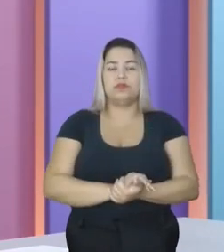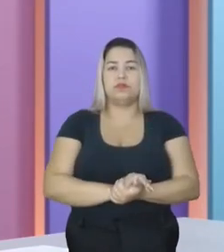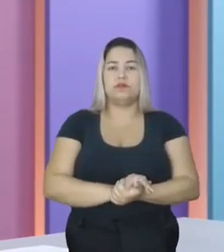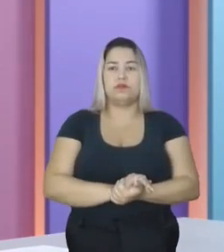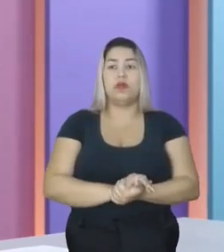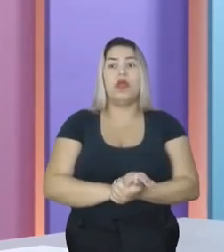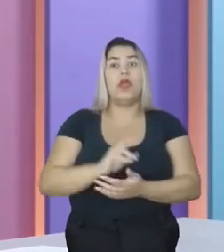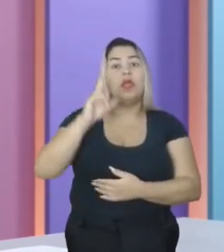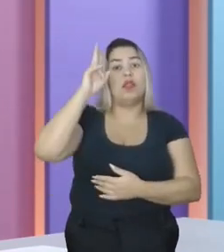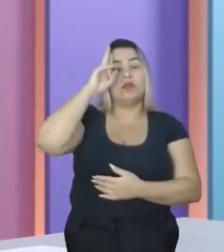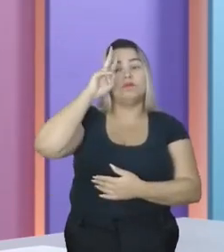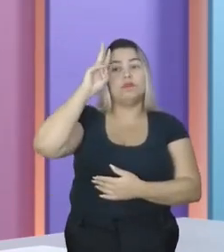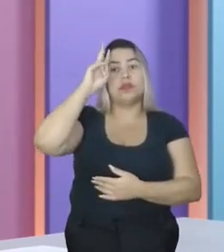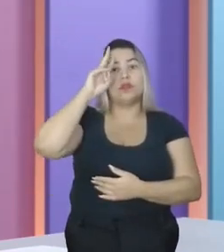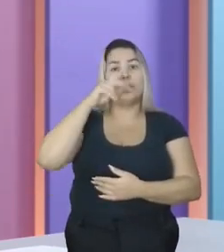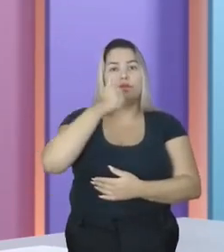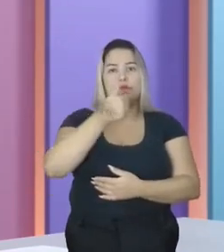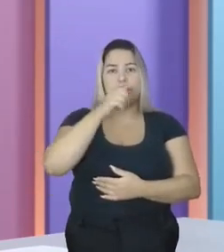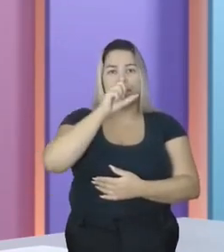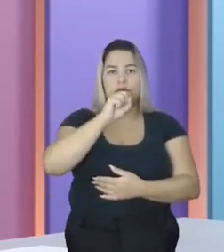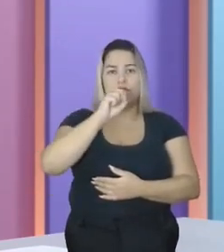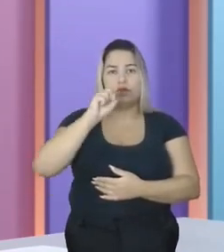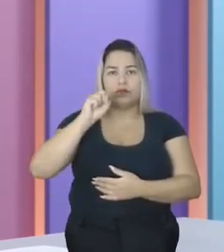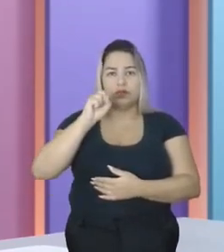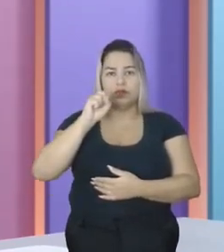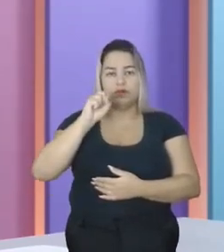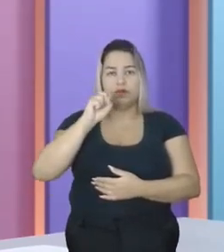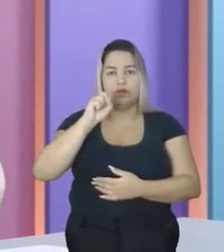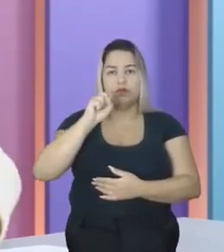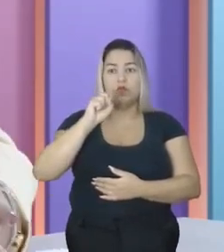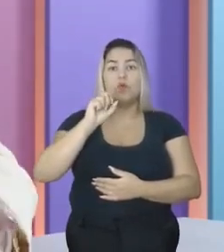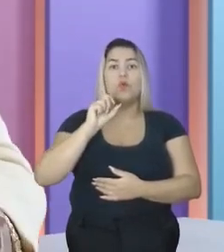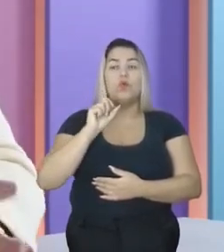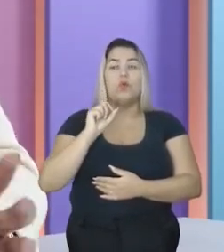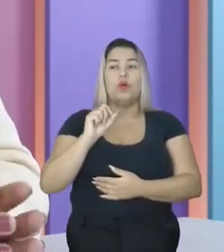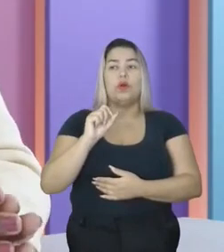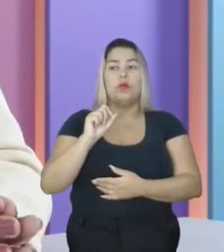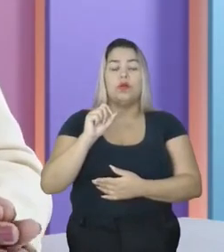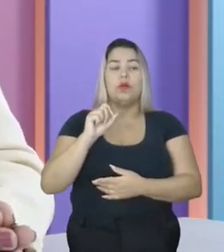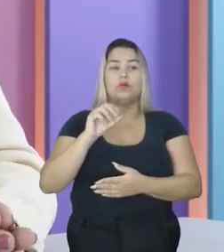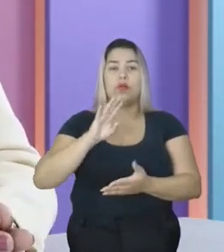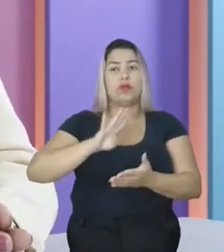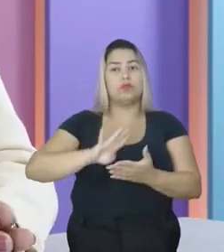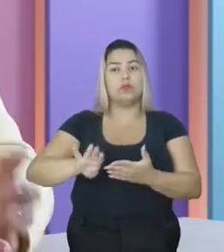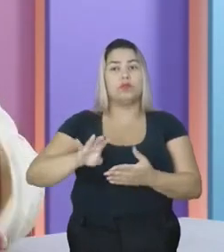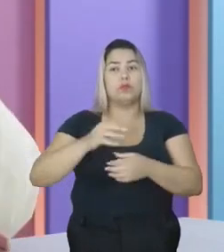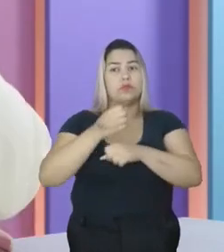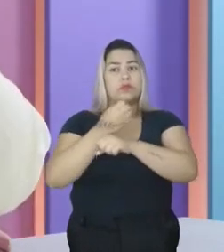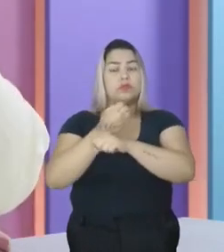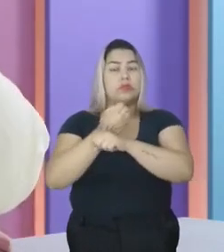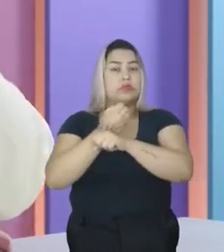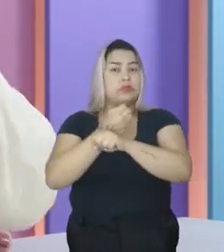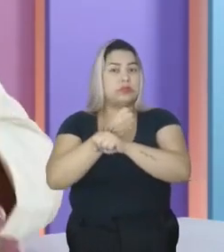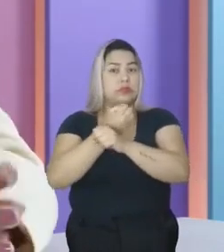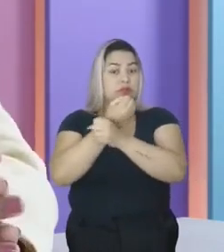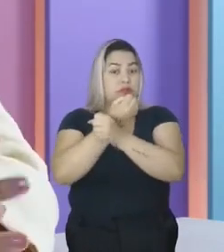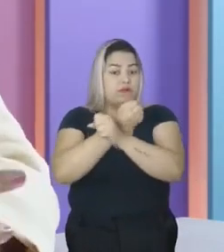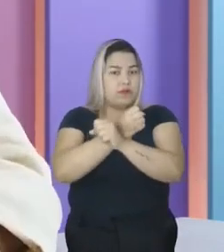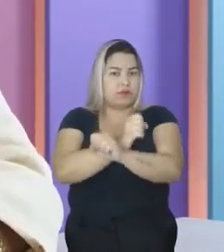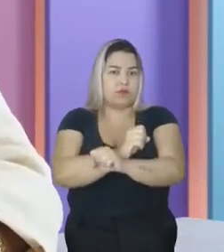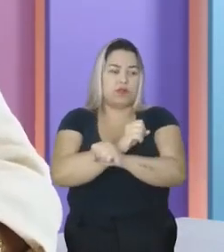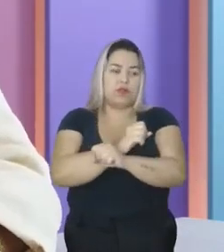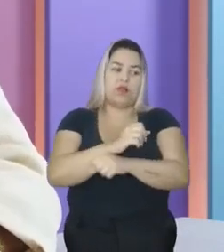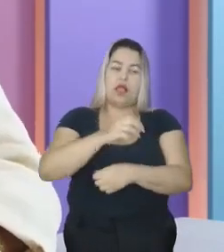bom lembrar que em 1888, quando da abolição da escravatura, a